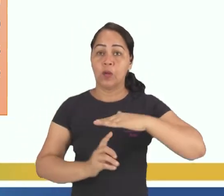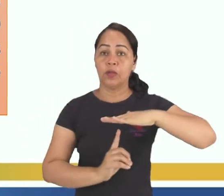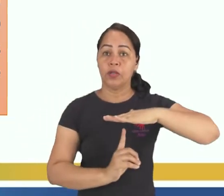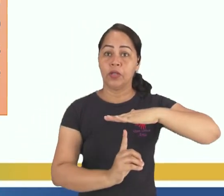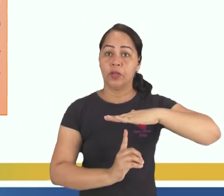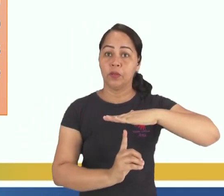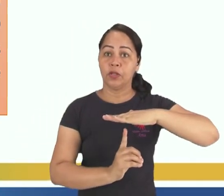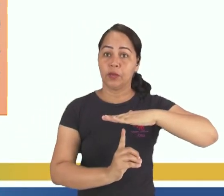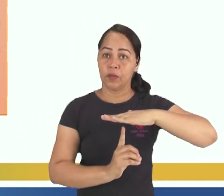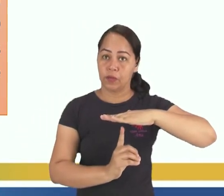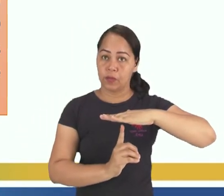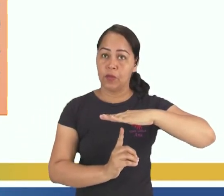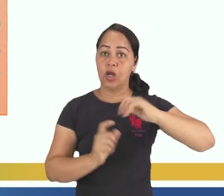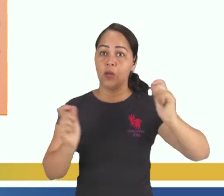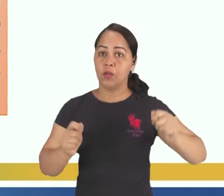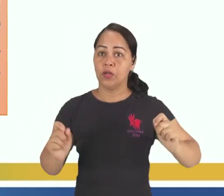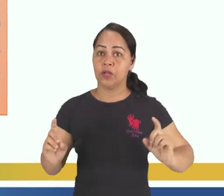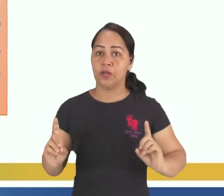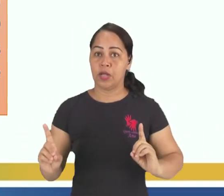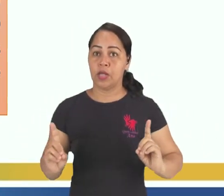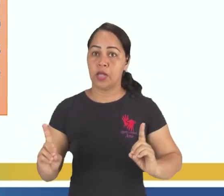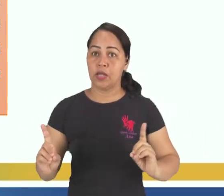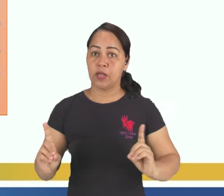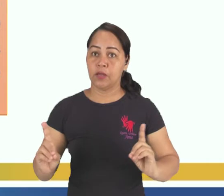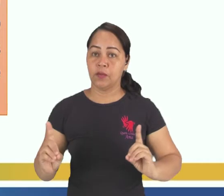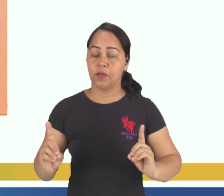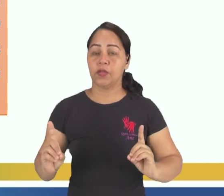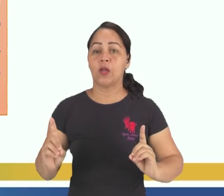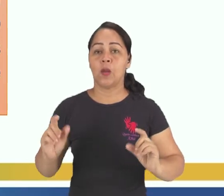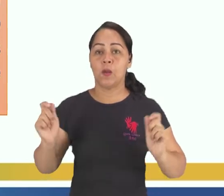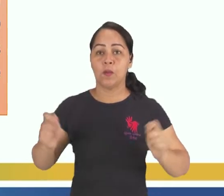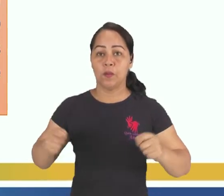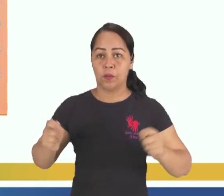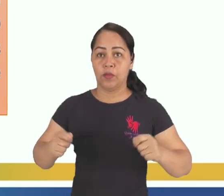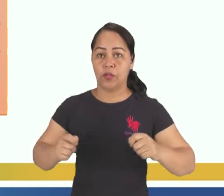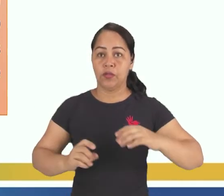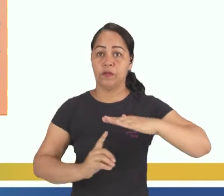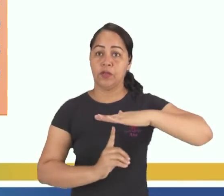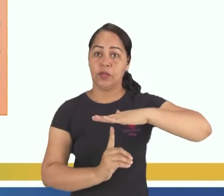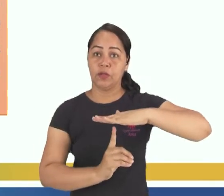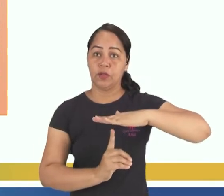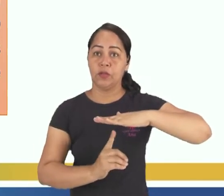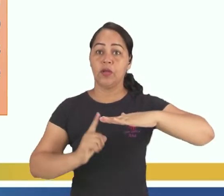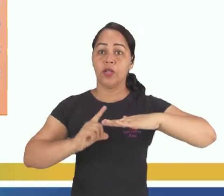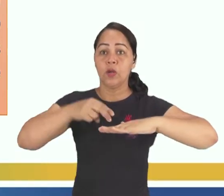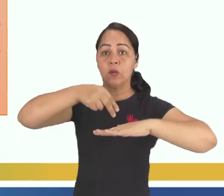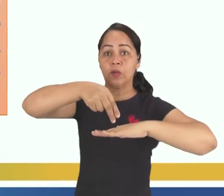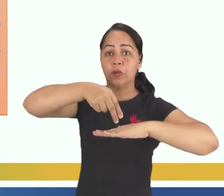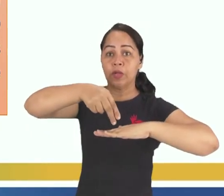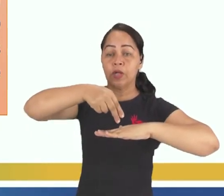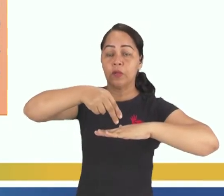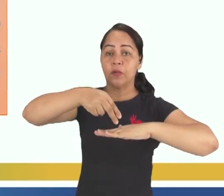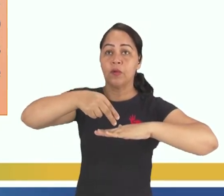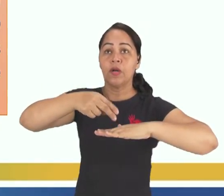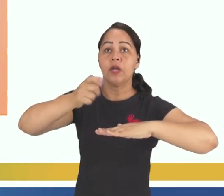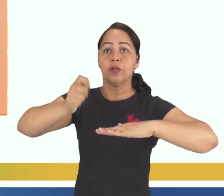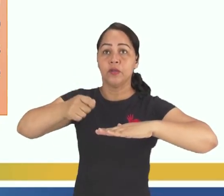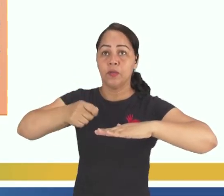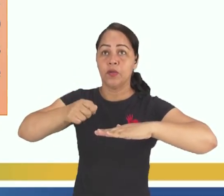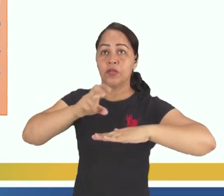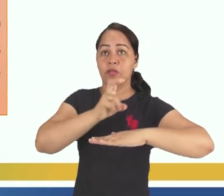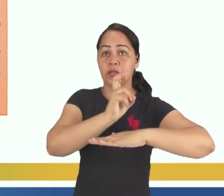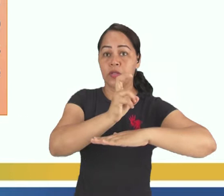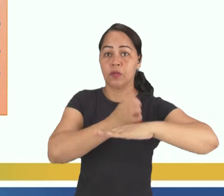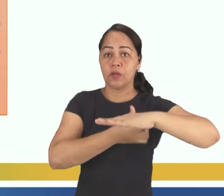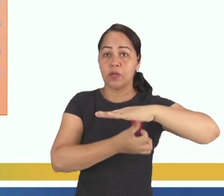mesmo denominador. Você lembra? Quando nós temos denominadores diferentes, a gente pode escrever essas duas frações com